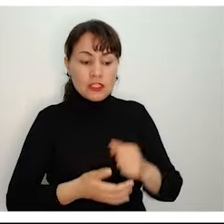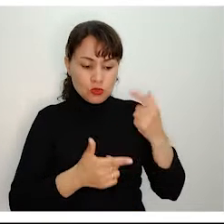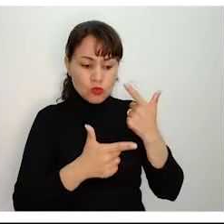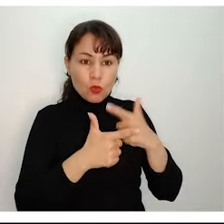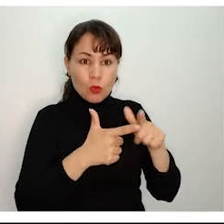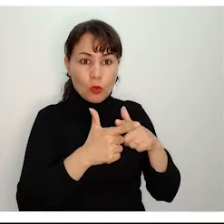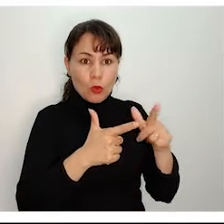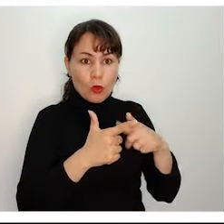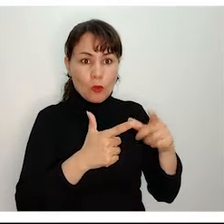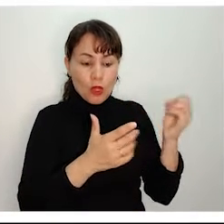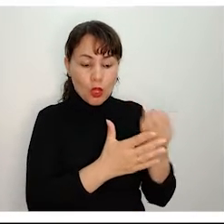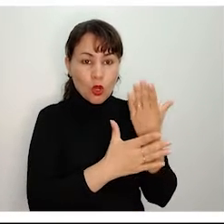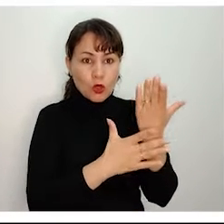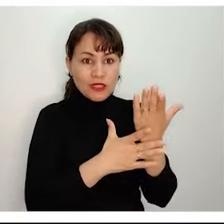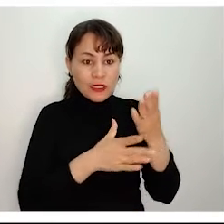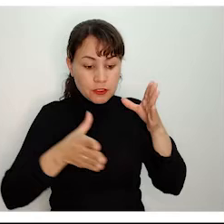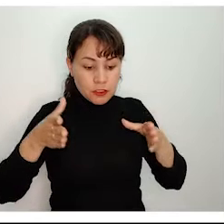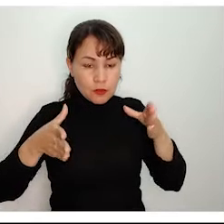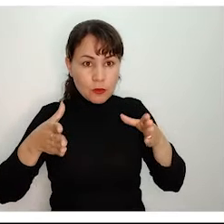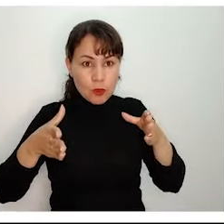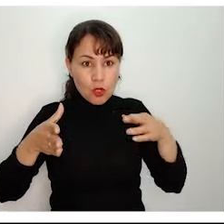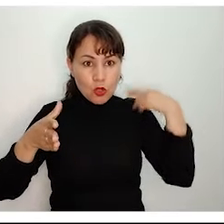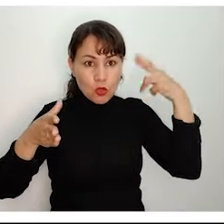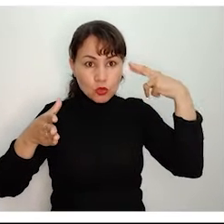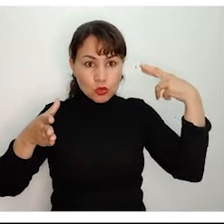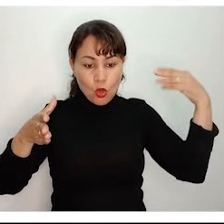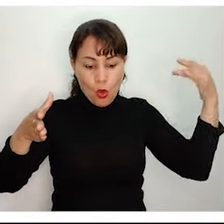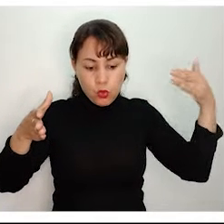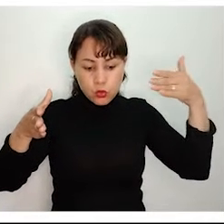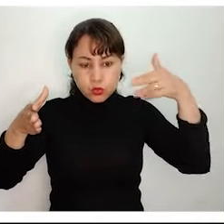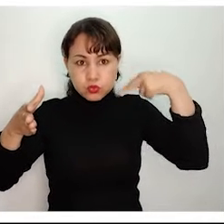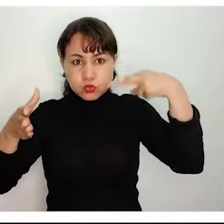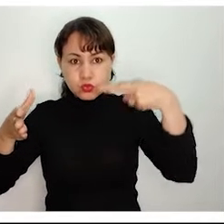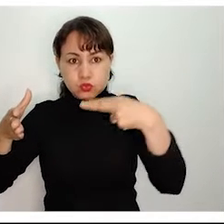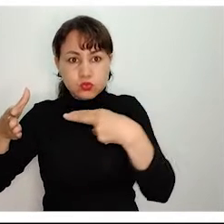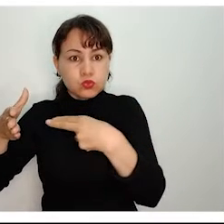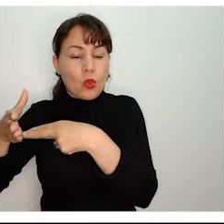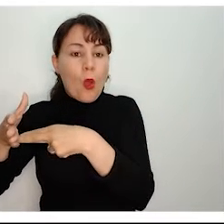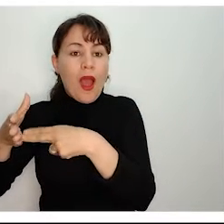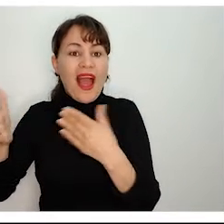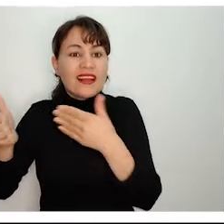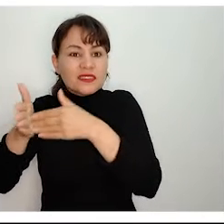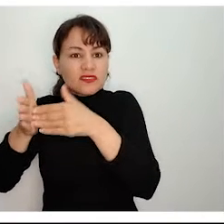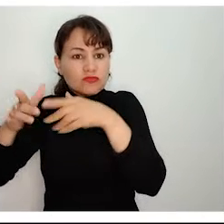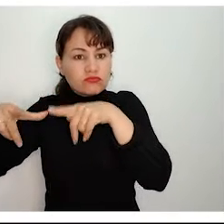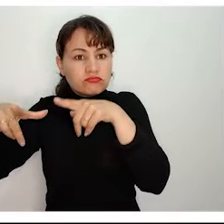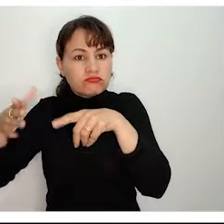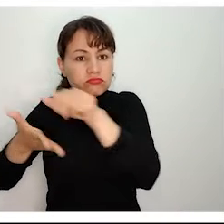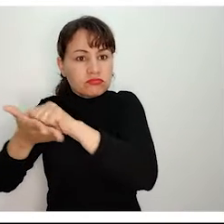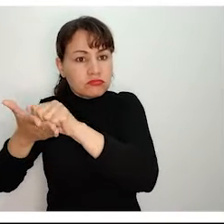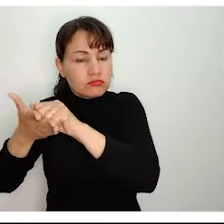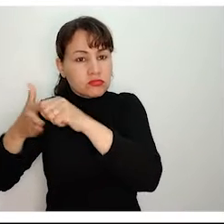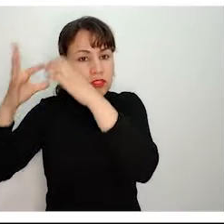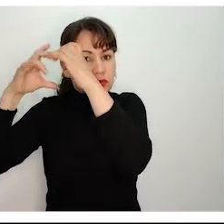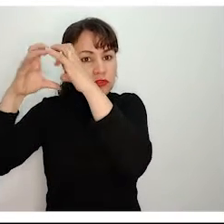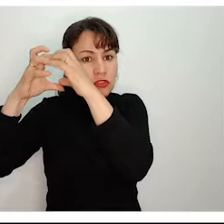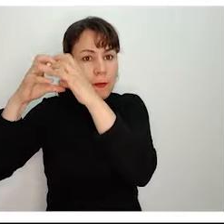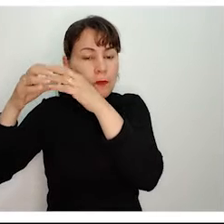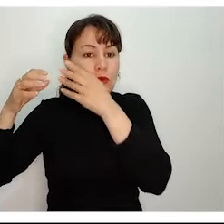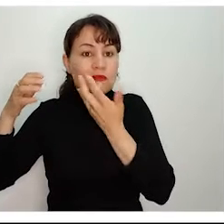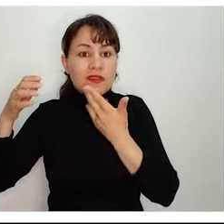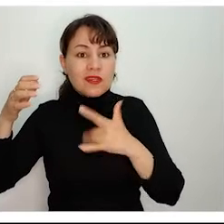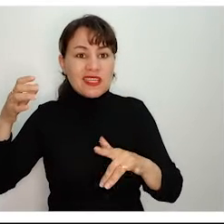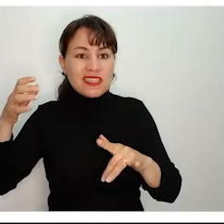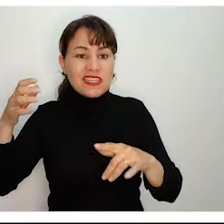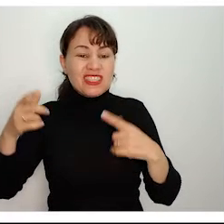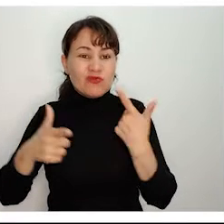E qualquer erro que acontecer nessa fase em que os neurônios estão se movimentando para chegar até o local onde eles vão ficar no cérebro da